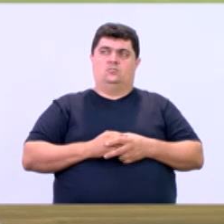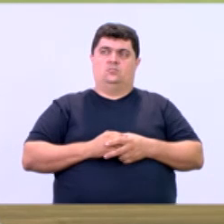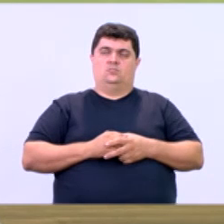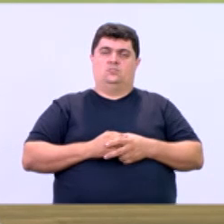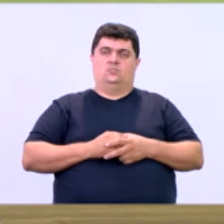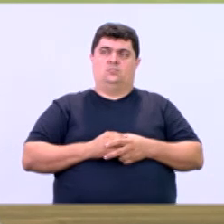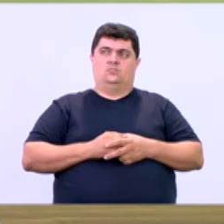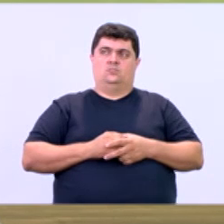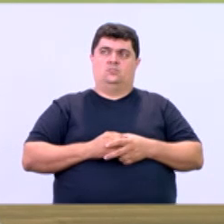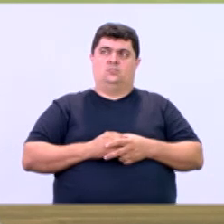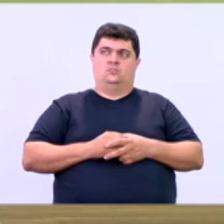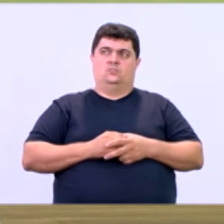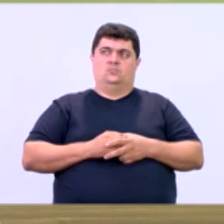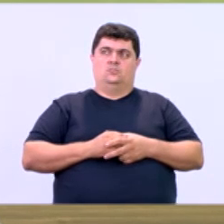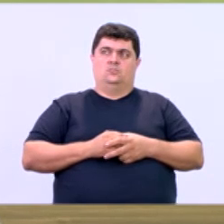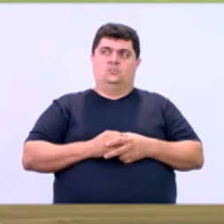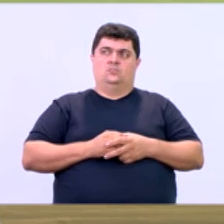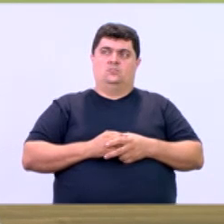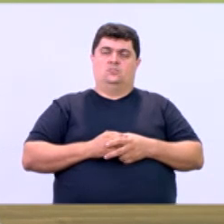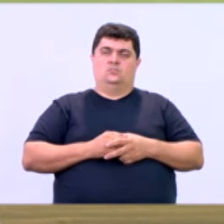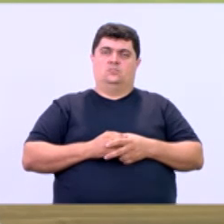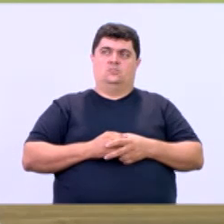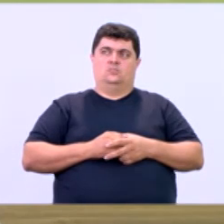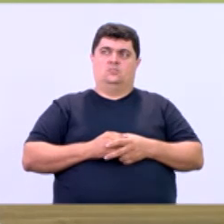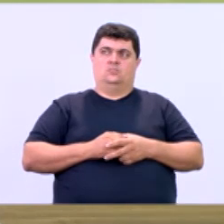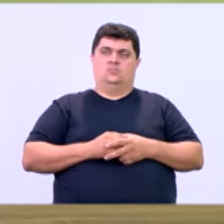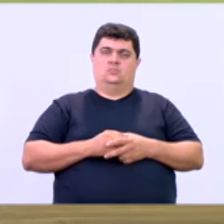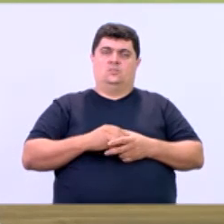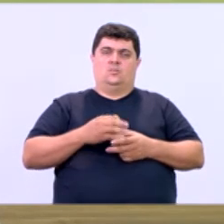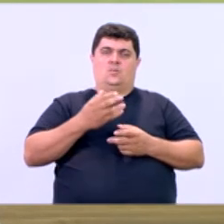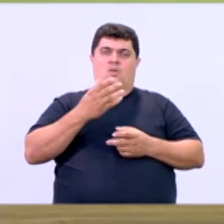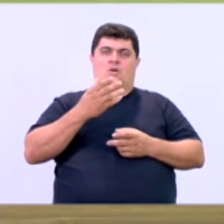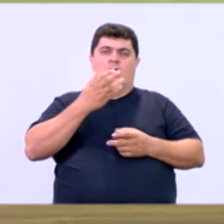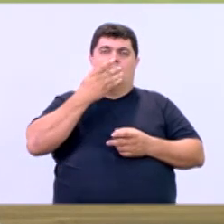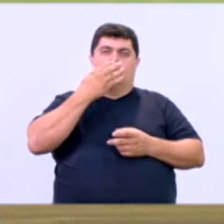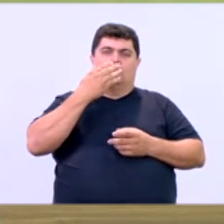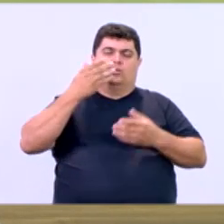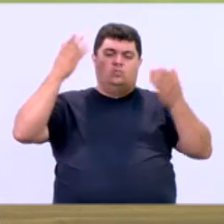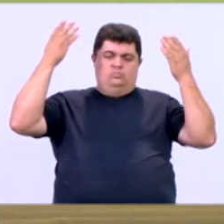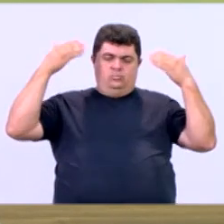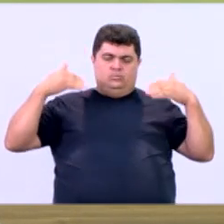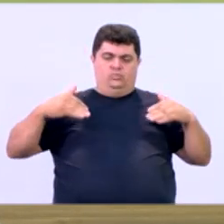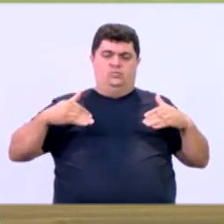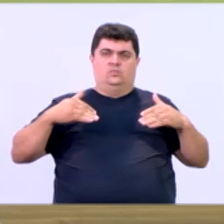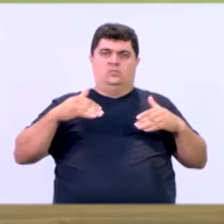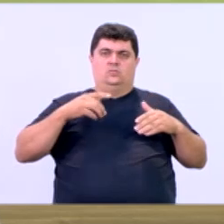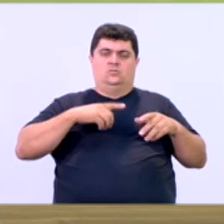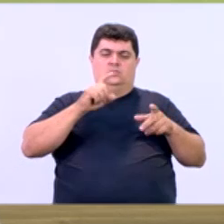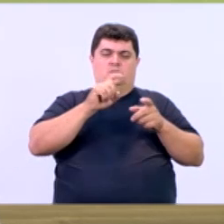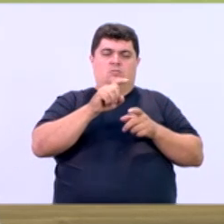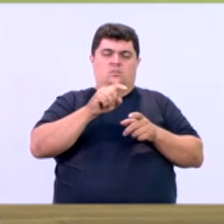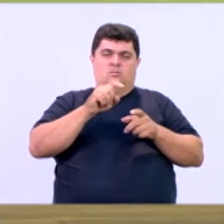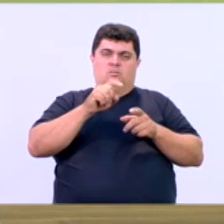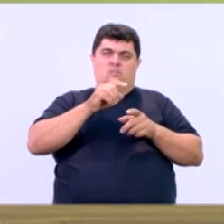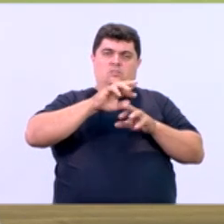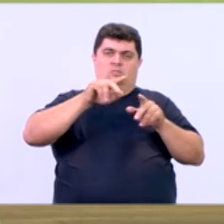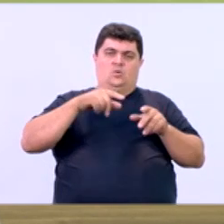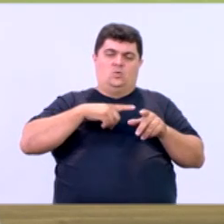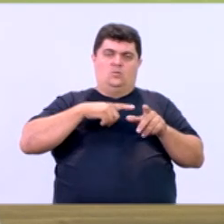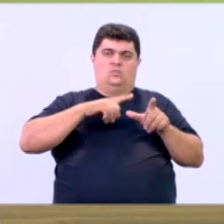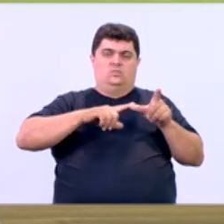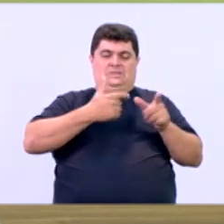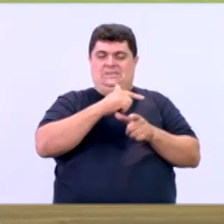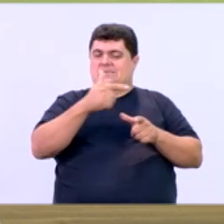da fonte, é a alternativa B, modifica a cor de fundo, a alternativa C, o botão do formulário ou nenhuma das